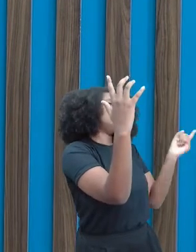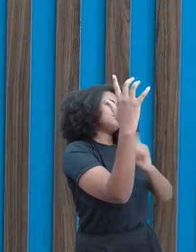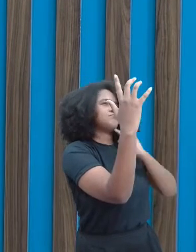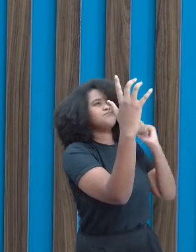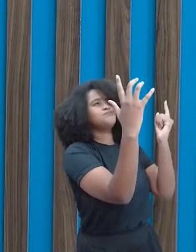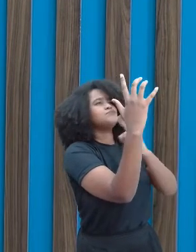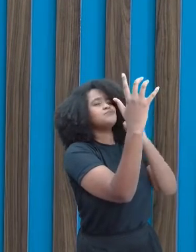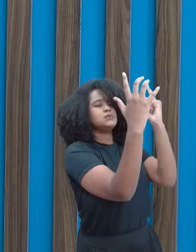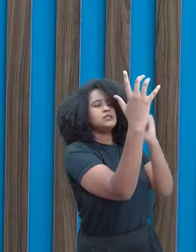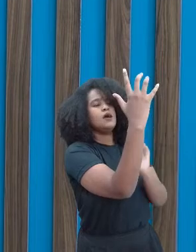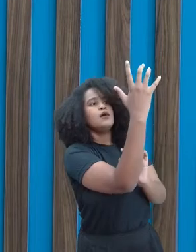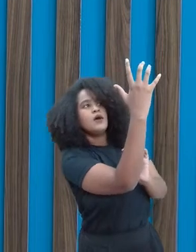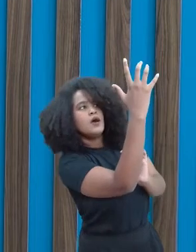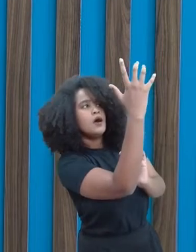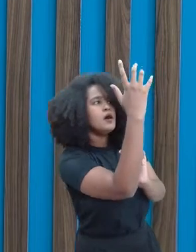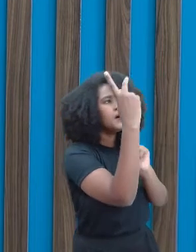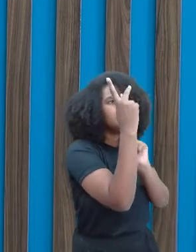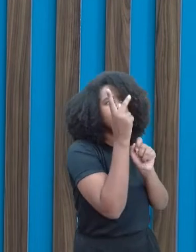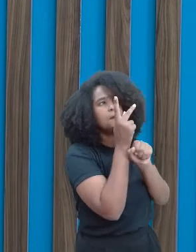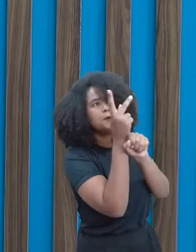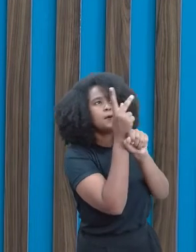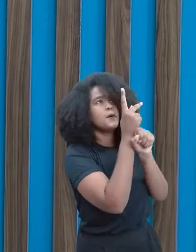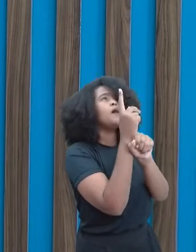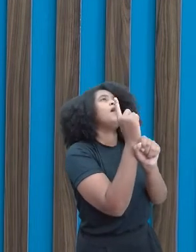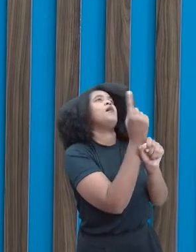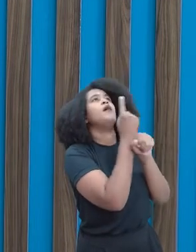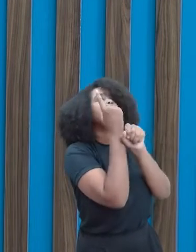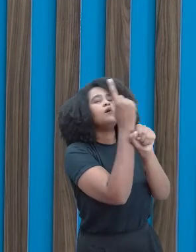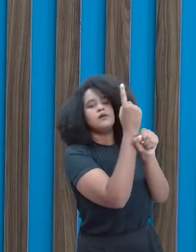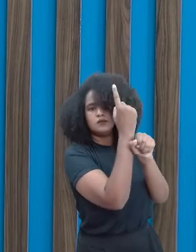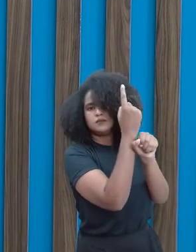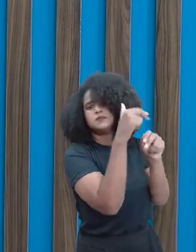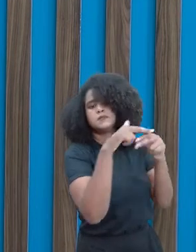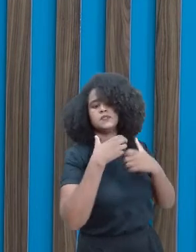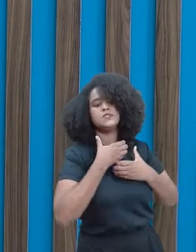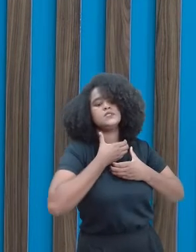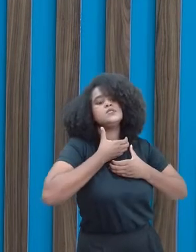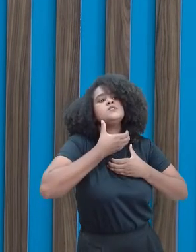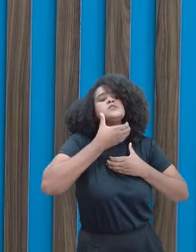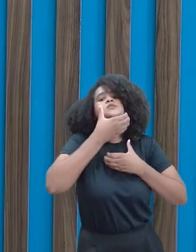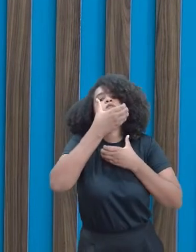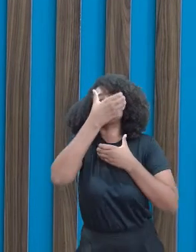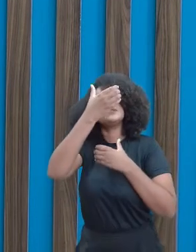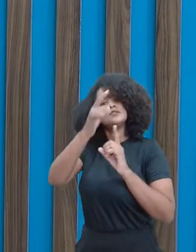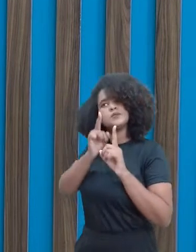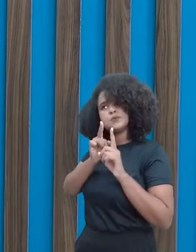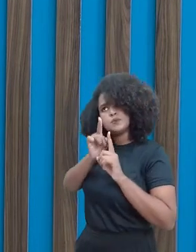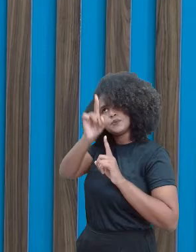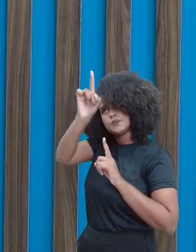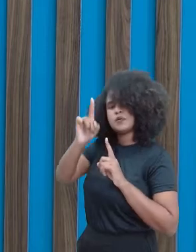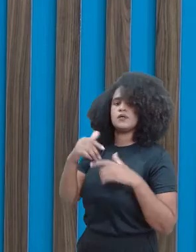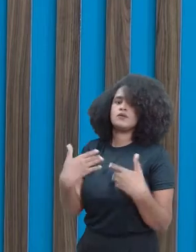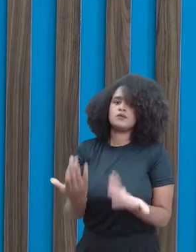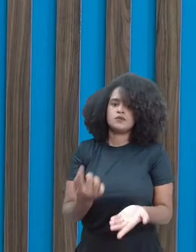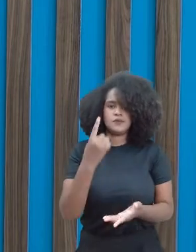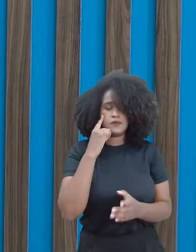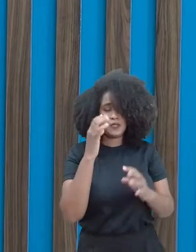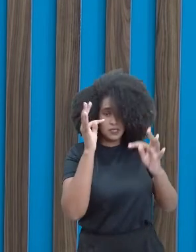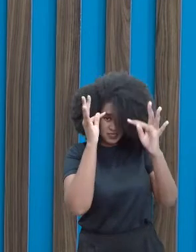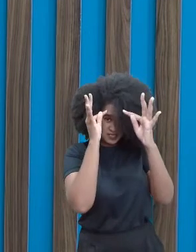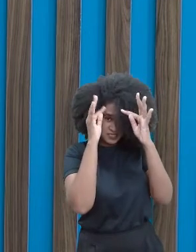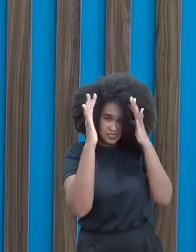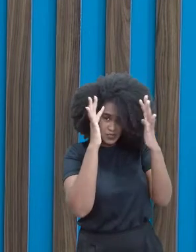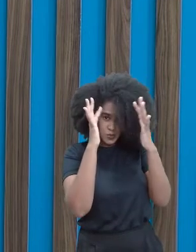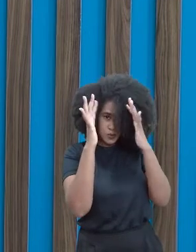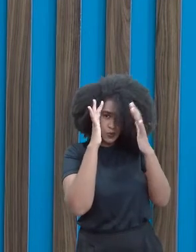e começaram a procurar alimento mais no alto e seu pescoço foi desenvolvendo. É uma teoria mais ou menos